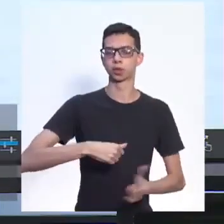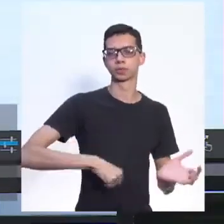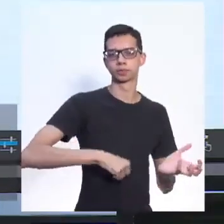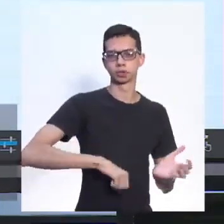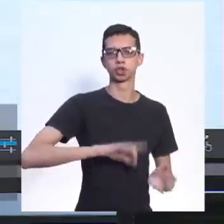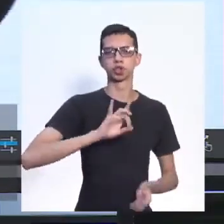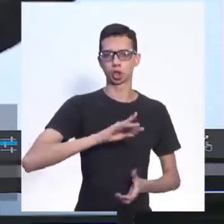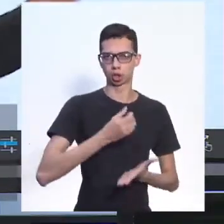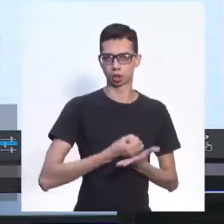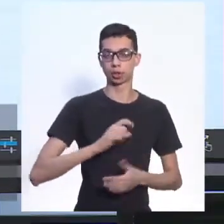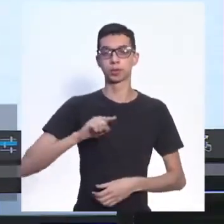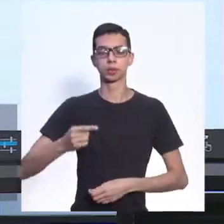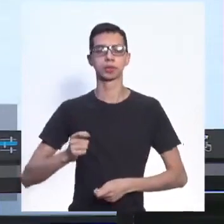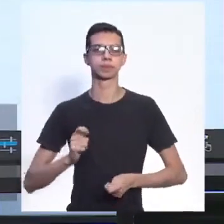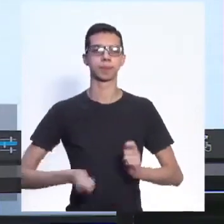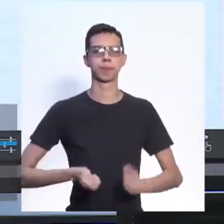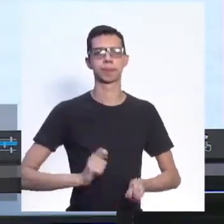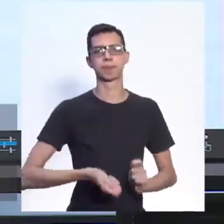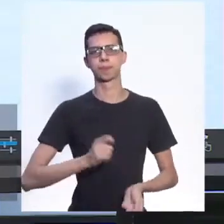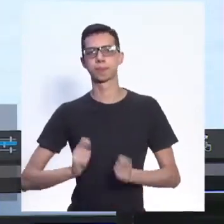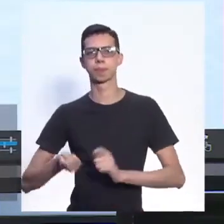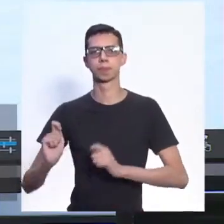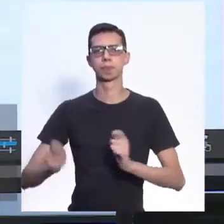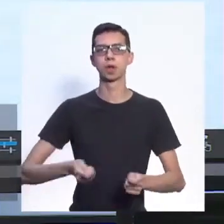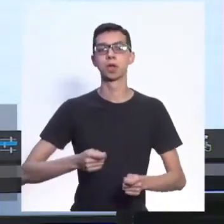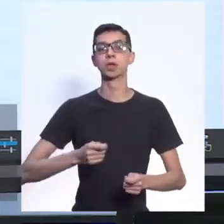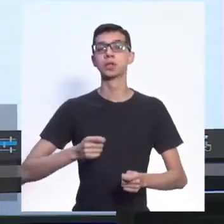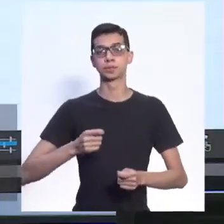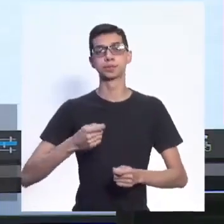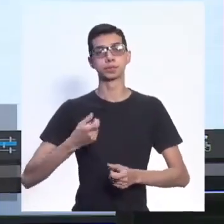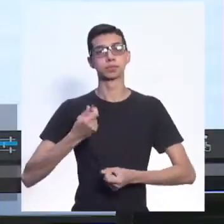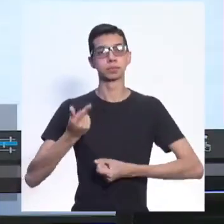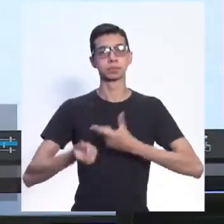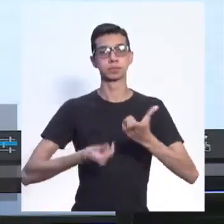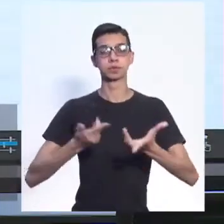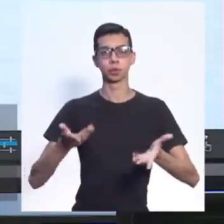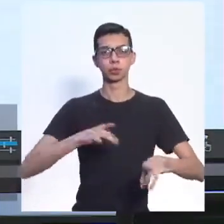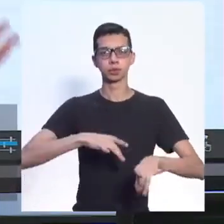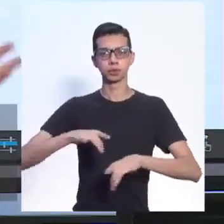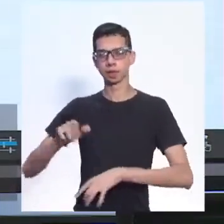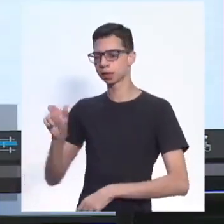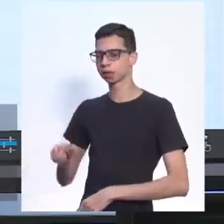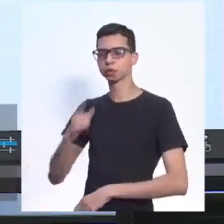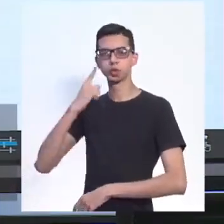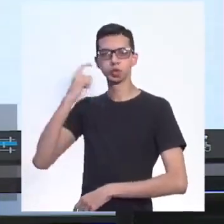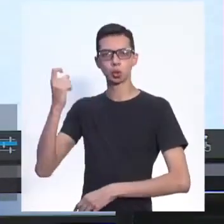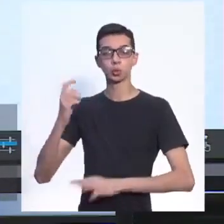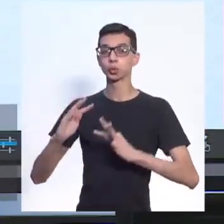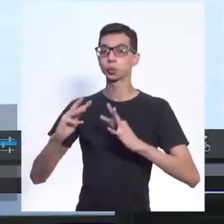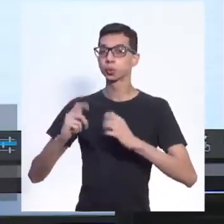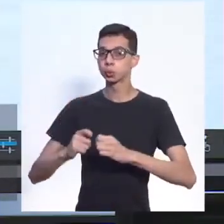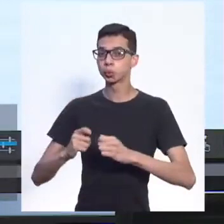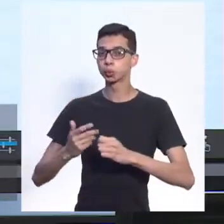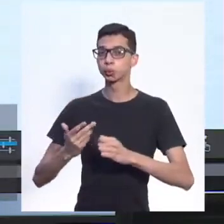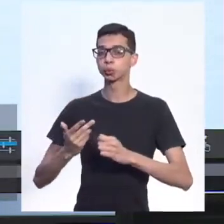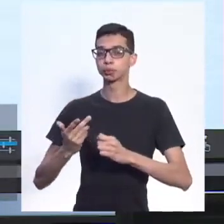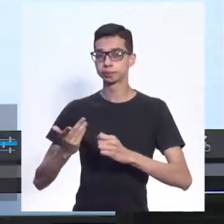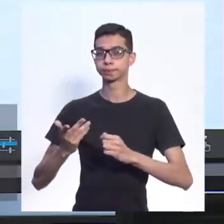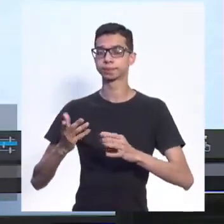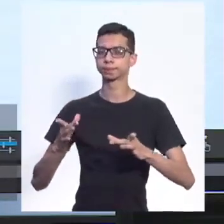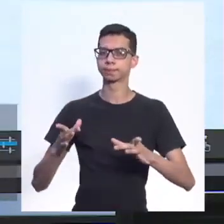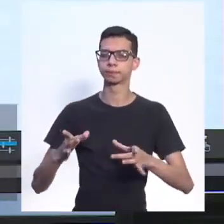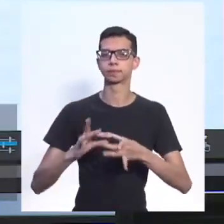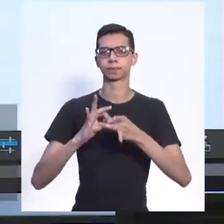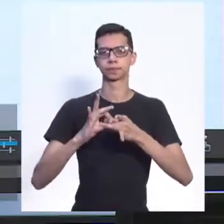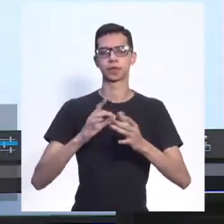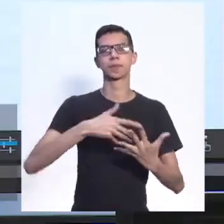dele, depois o baterista dele, e assim vai. O técnico de som, então, ele pega todas essas partes e ele as une, criando, então, a melodia